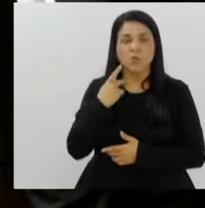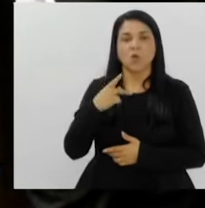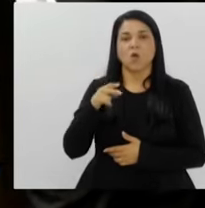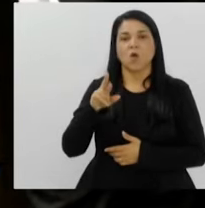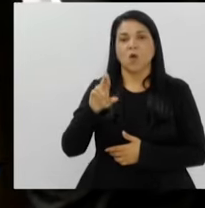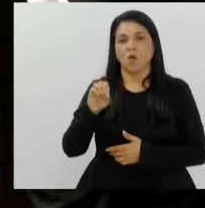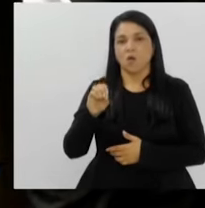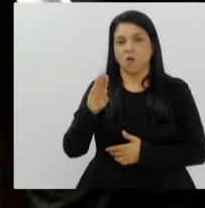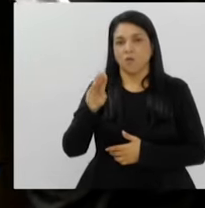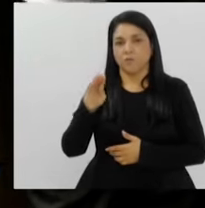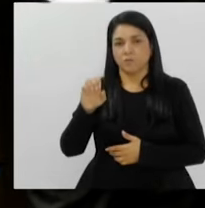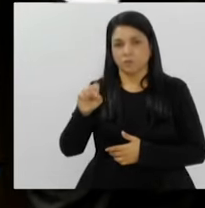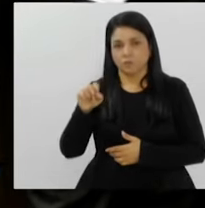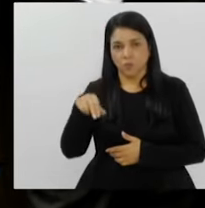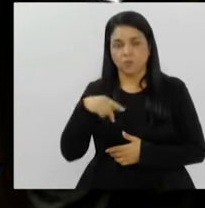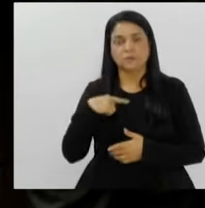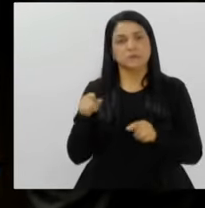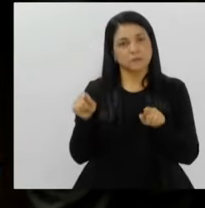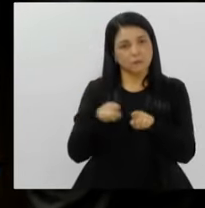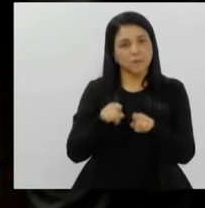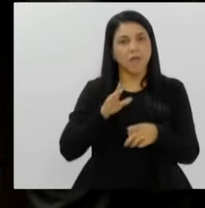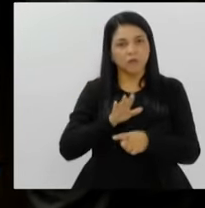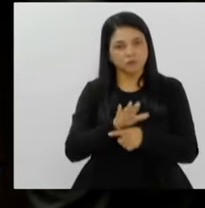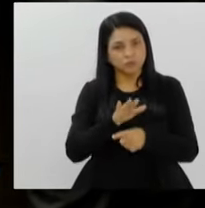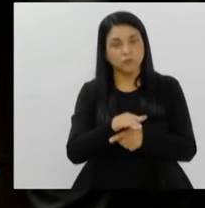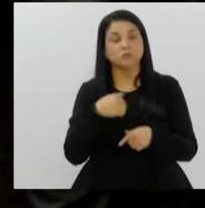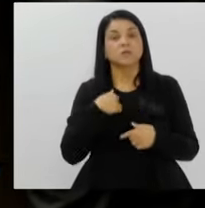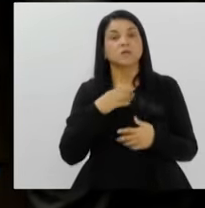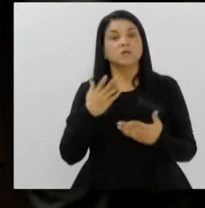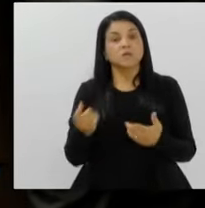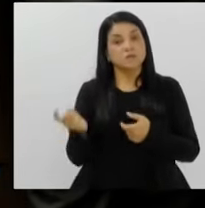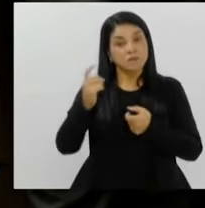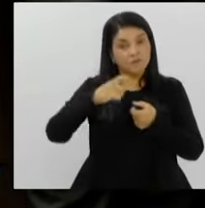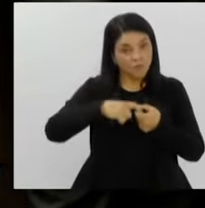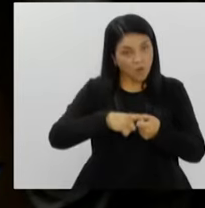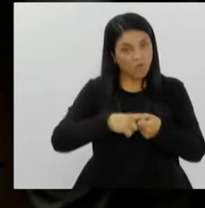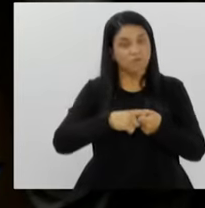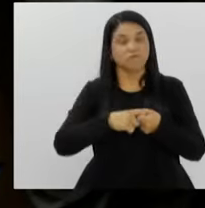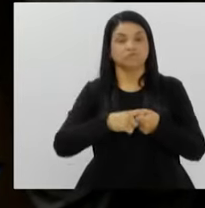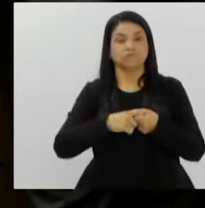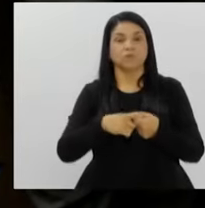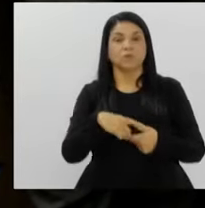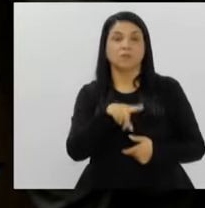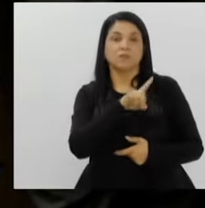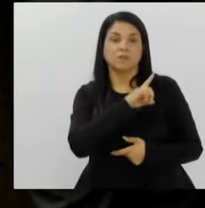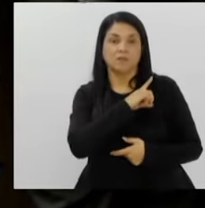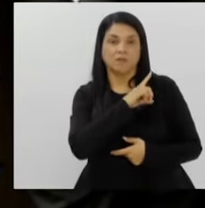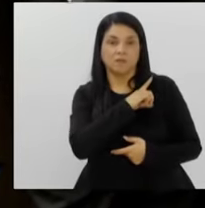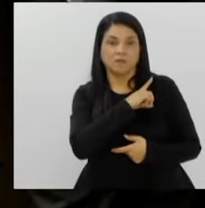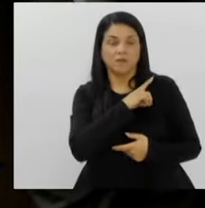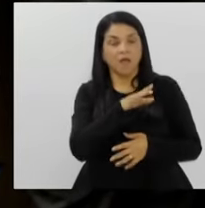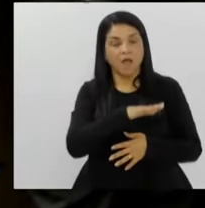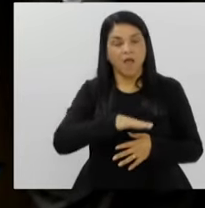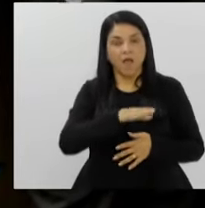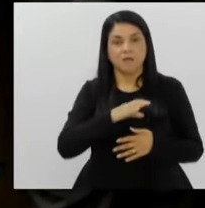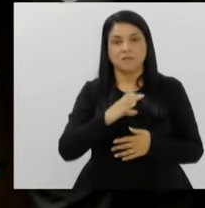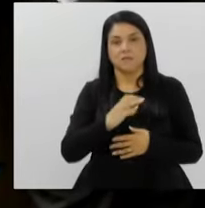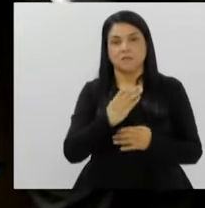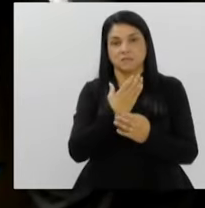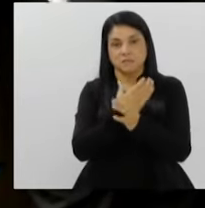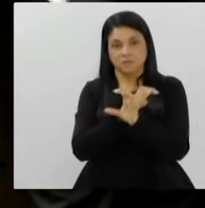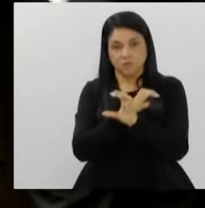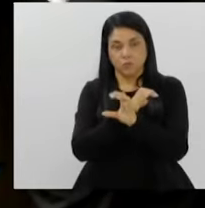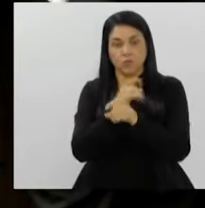pauta. Então, devolva e contribua para o quadro deficitário, para o déficit operacional que há na Polícia Civil hoje, devolvendo